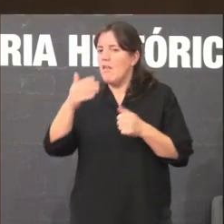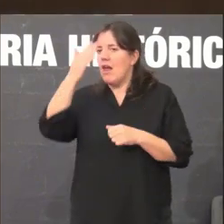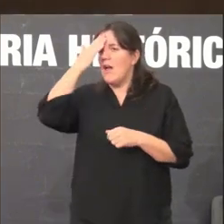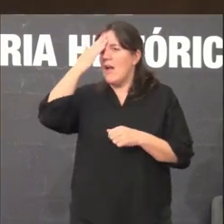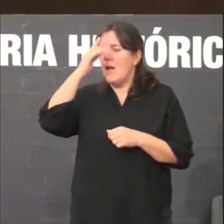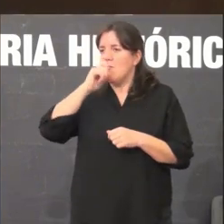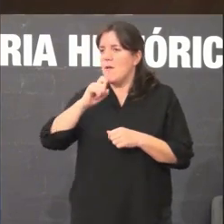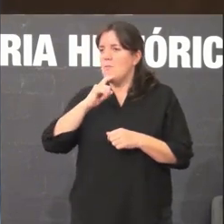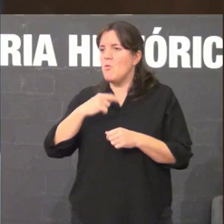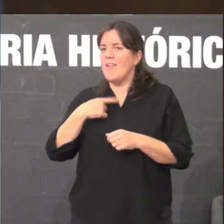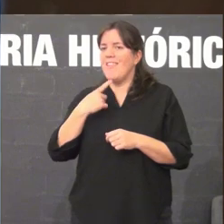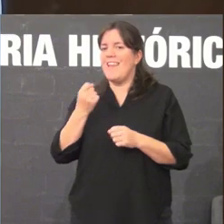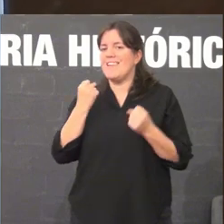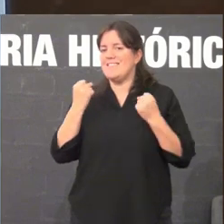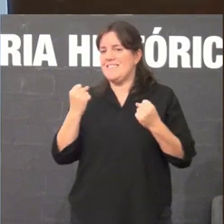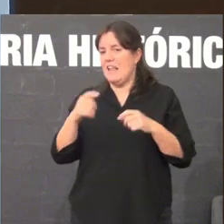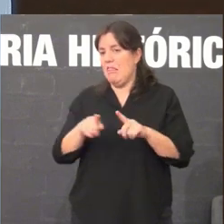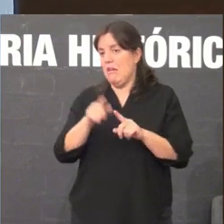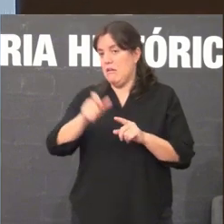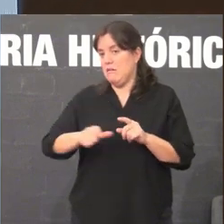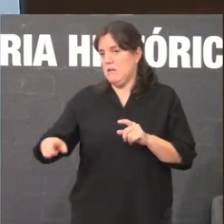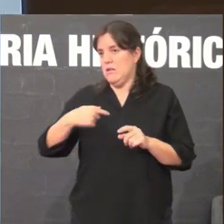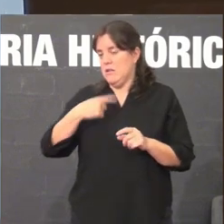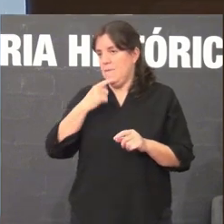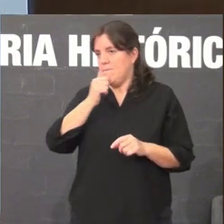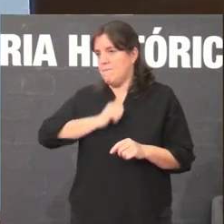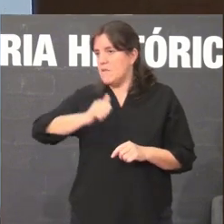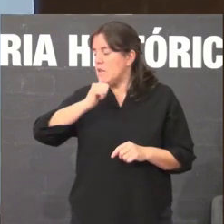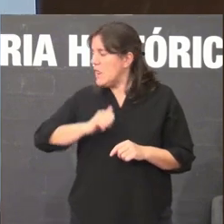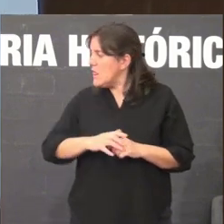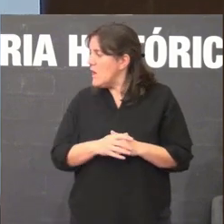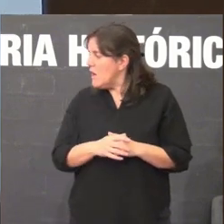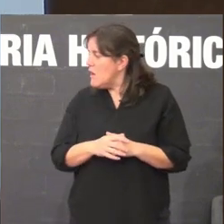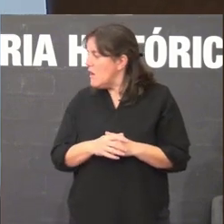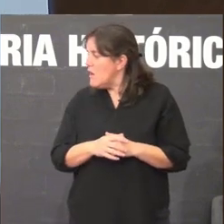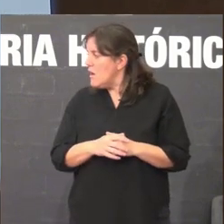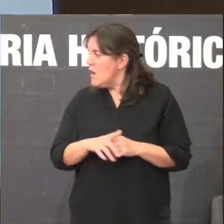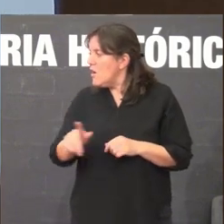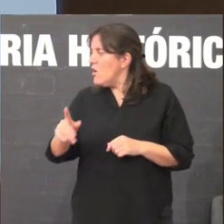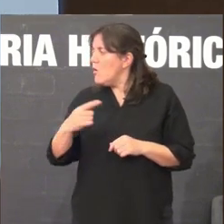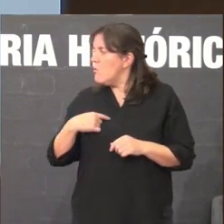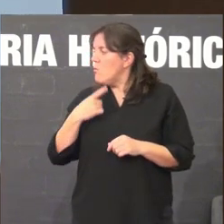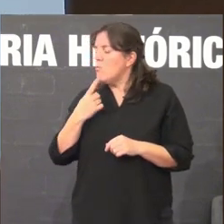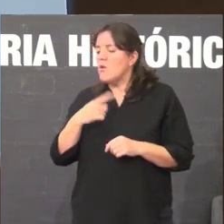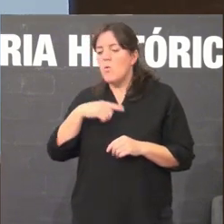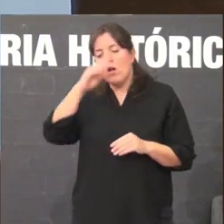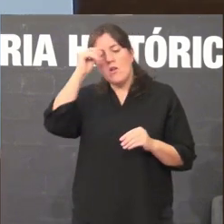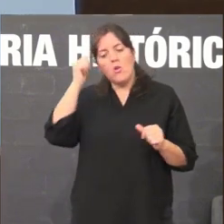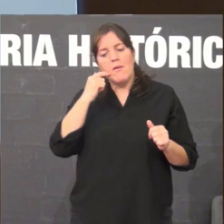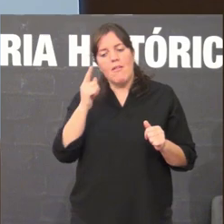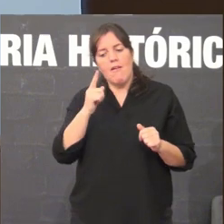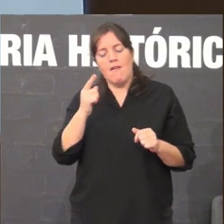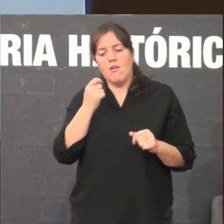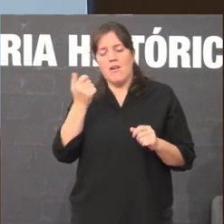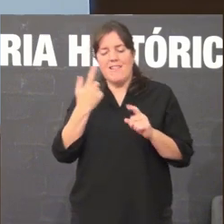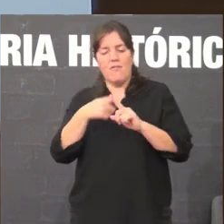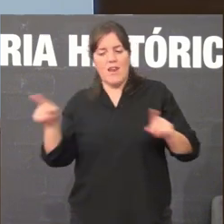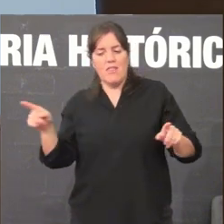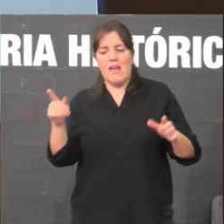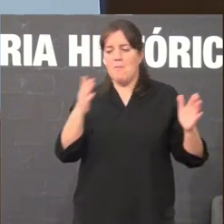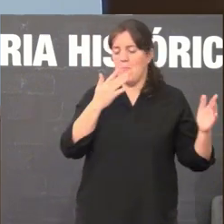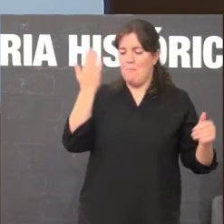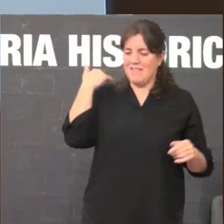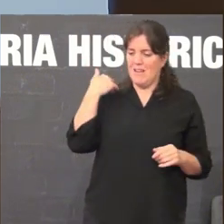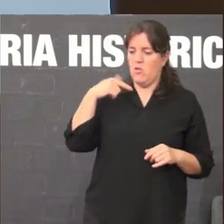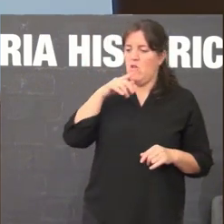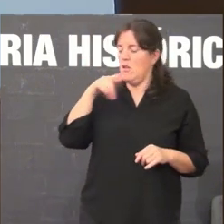da resistência. Na tendência de não discutir o passado publicamente, na frequente